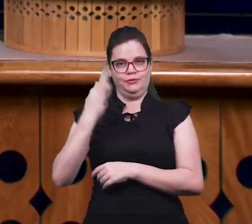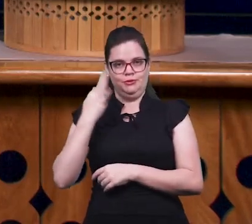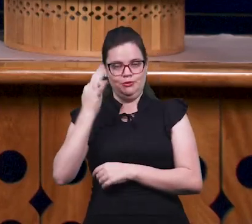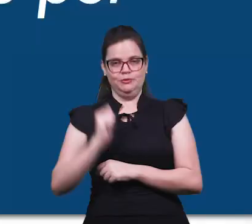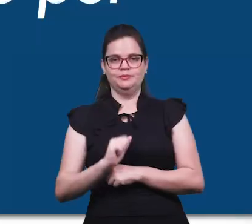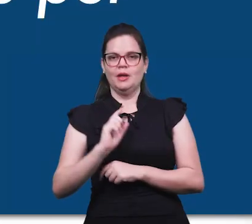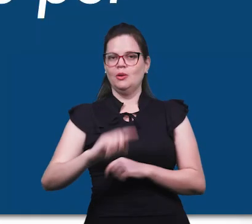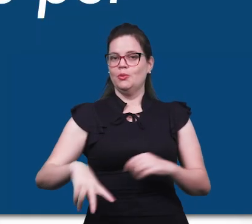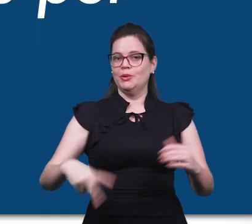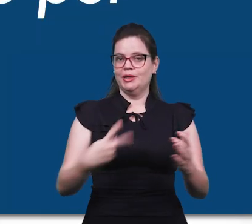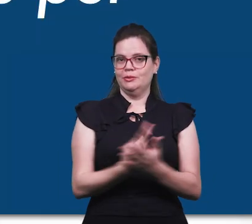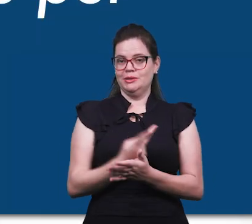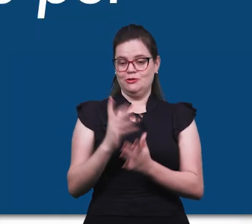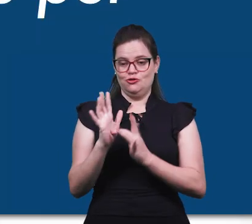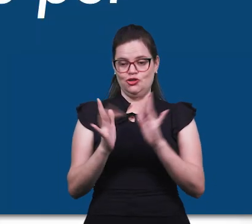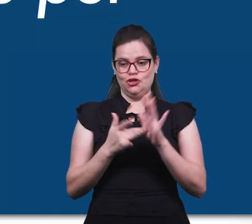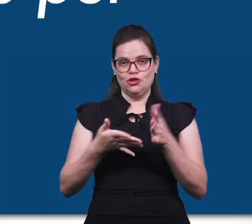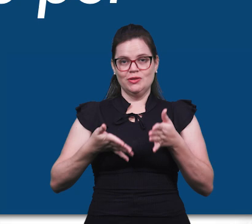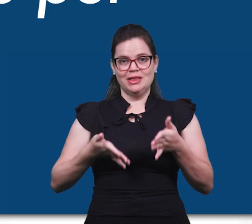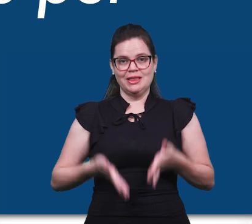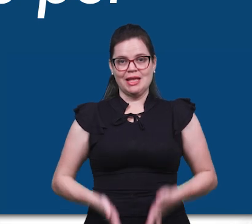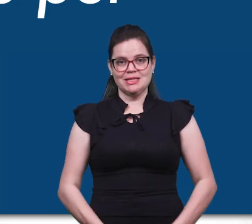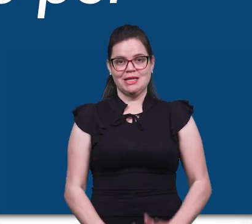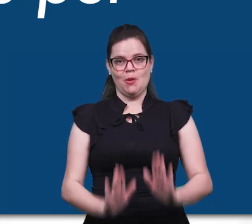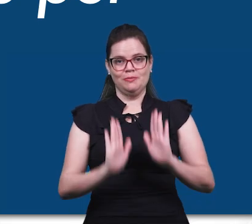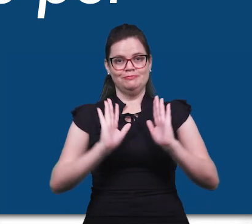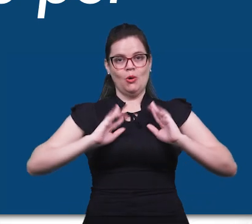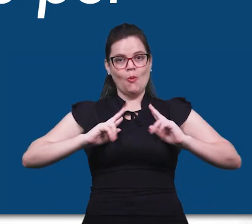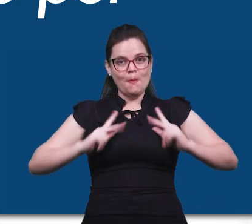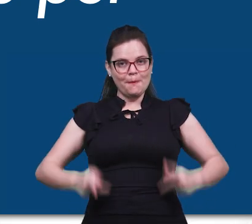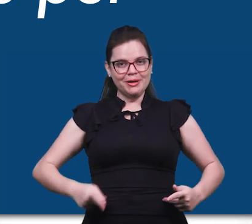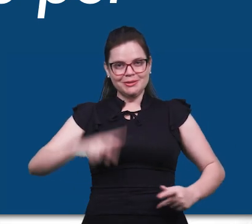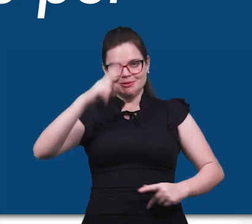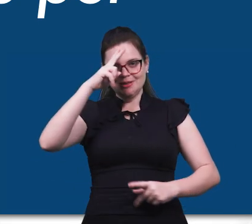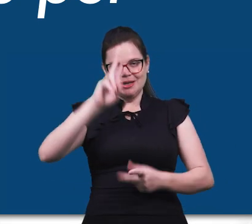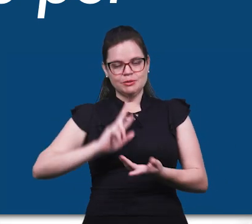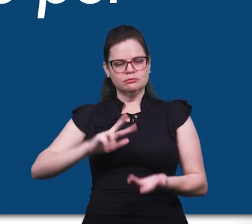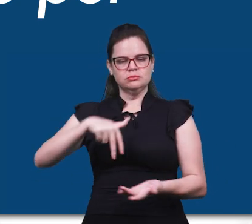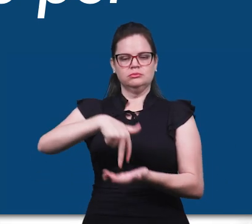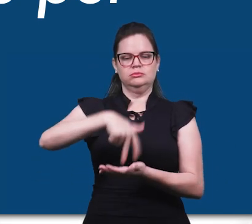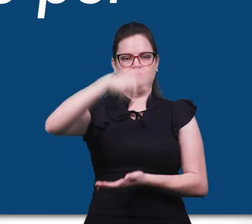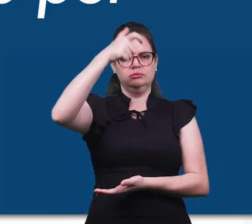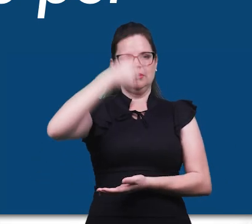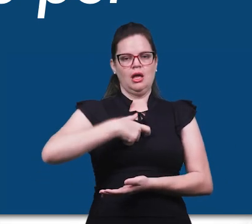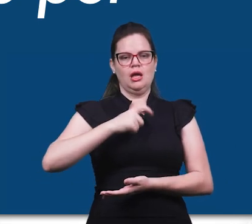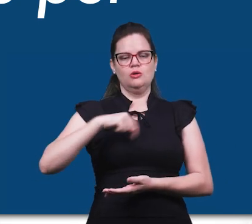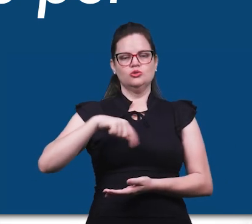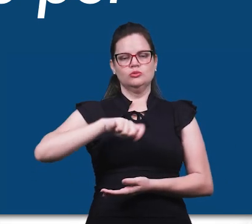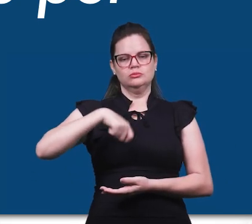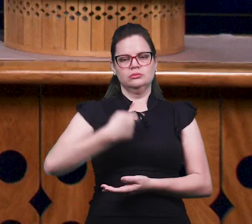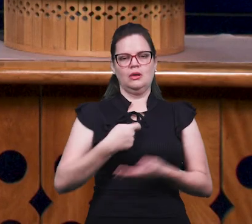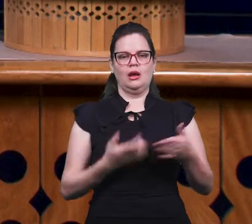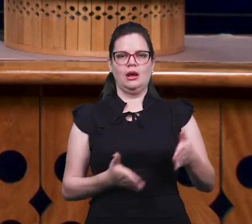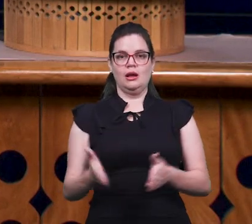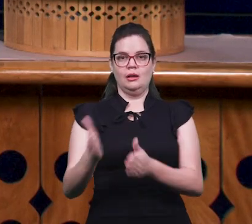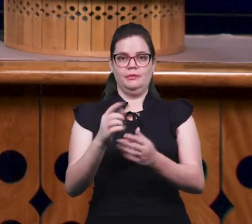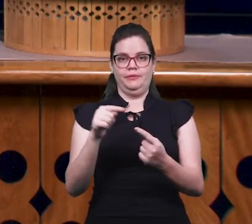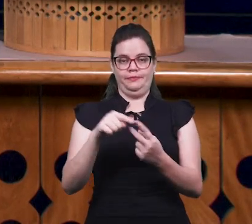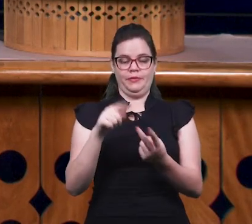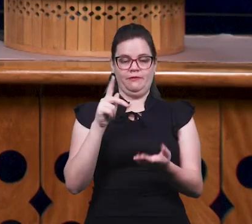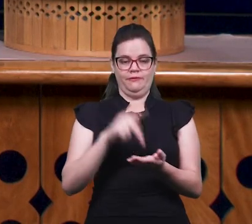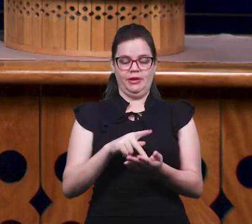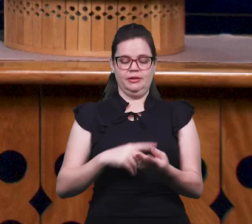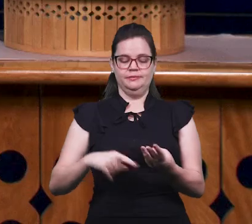cosmopologia e antropologia, Jesus chegou e falou, eu sou o caminho, a verdade e a vida. João 14,6. Quando